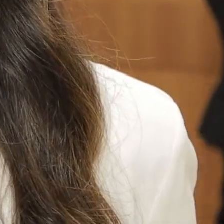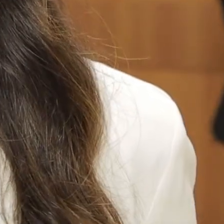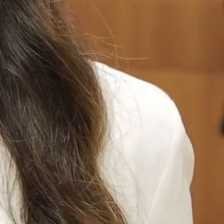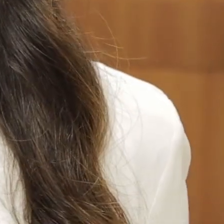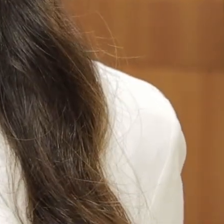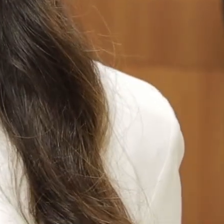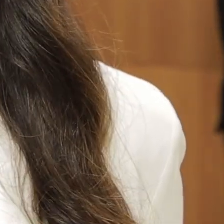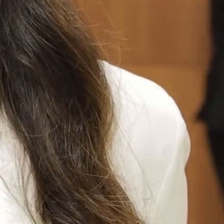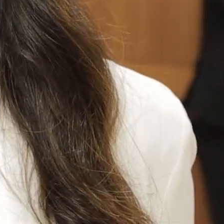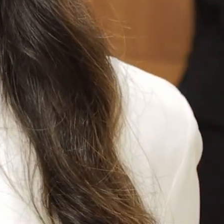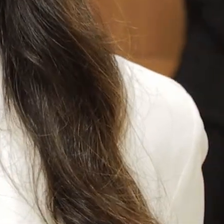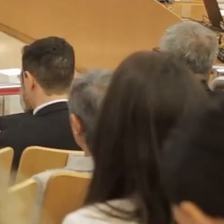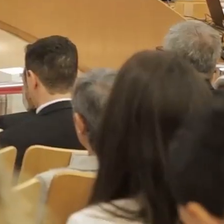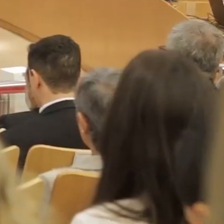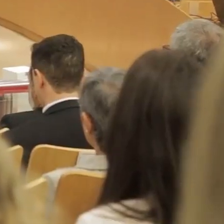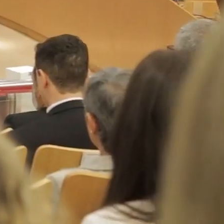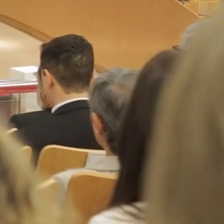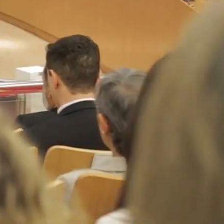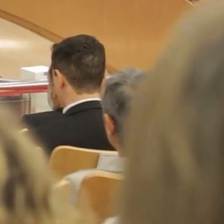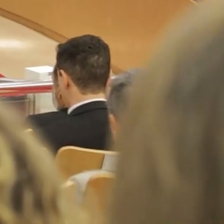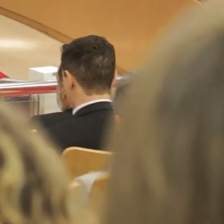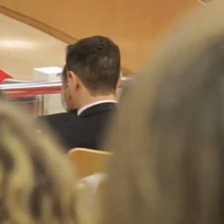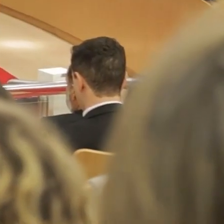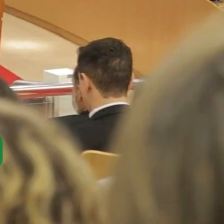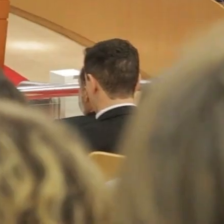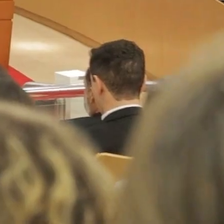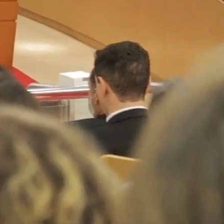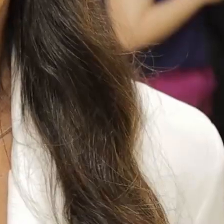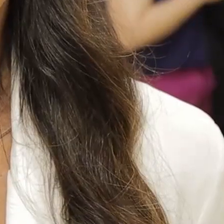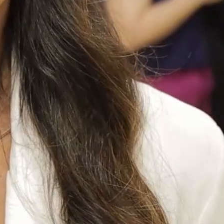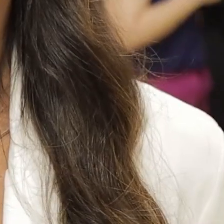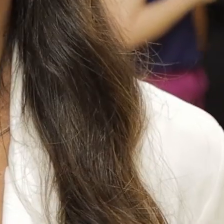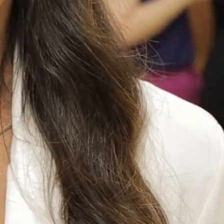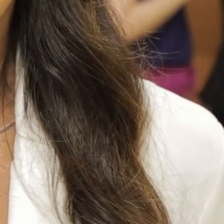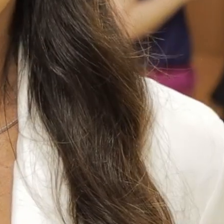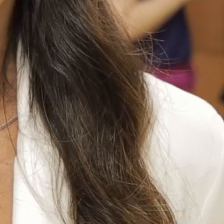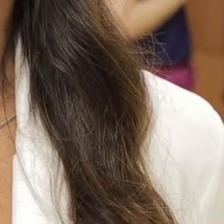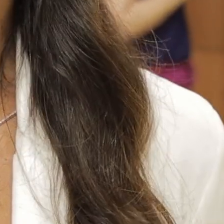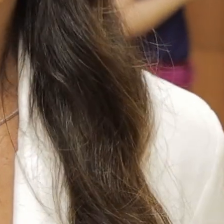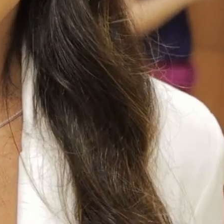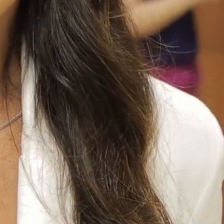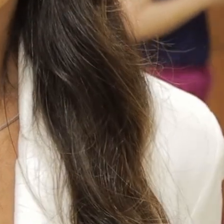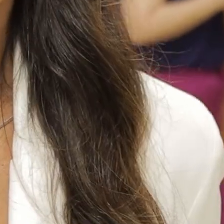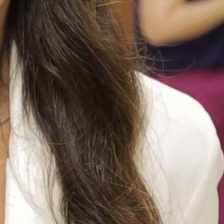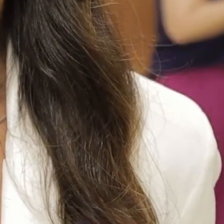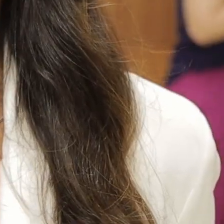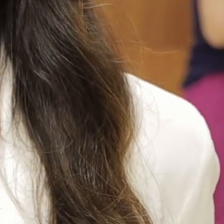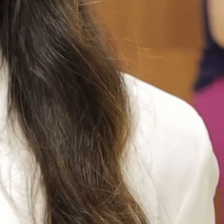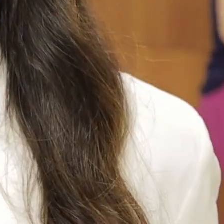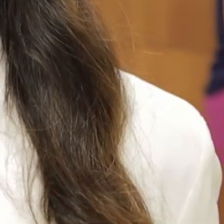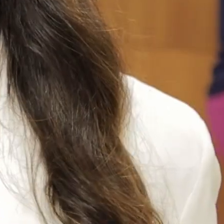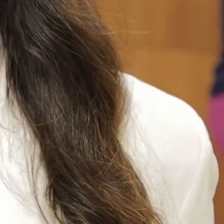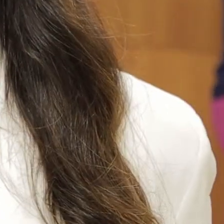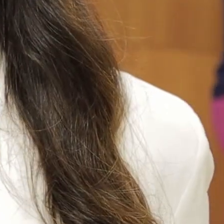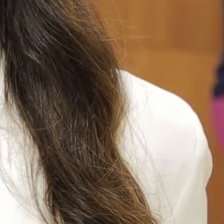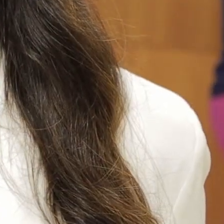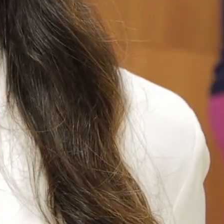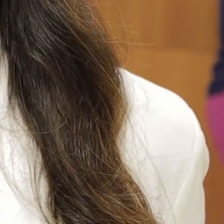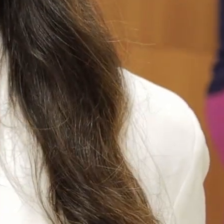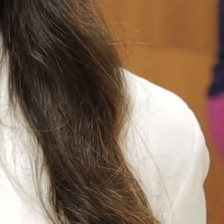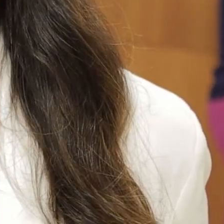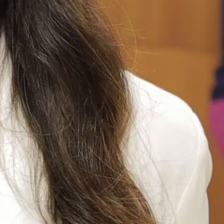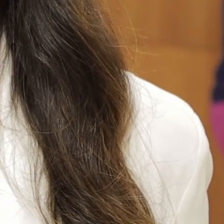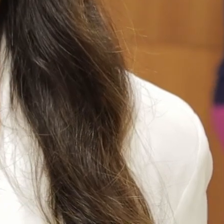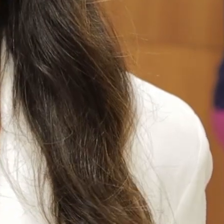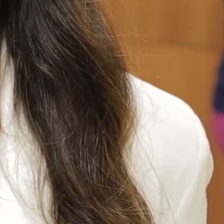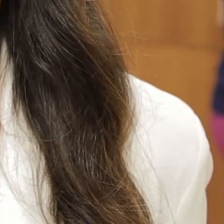oficinas, com a conciliação, para esses superendividados poderem resolver seus problemas. Eu acho que essa questão